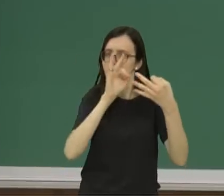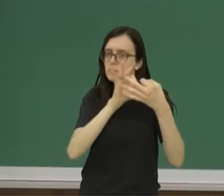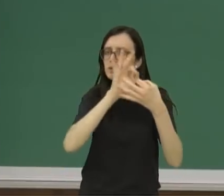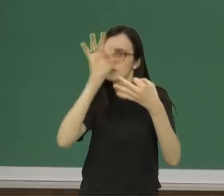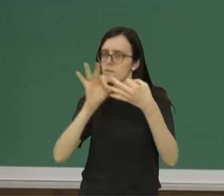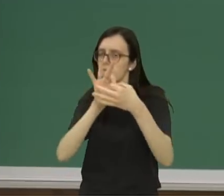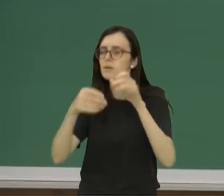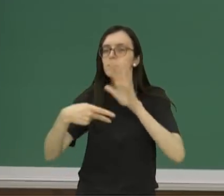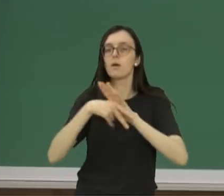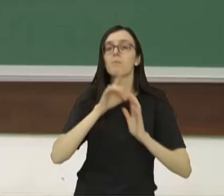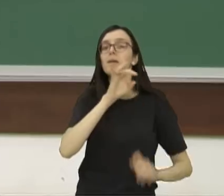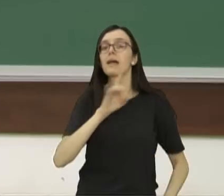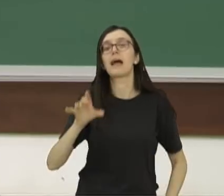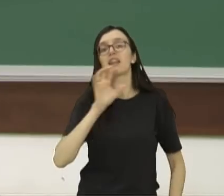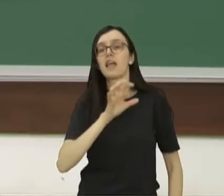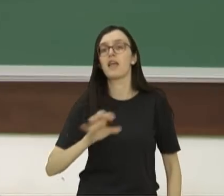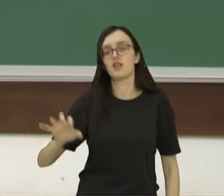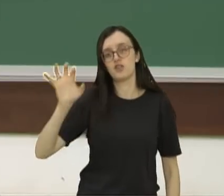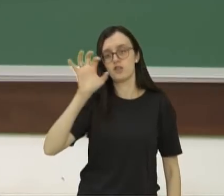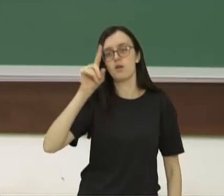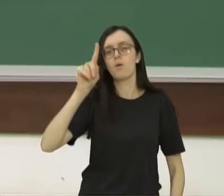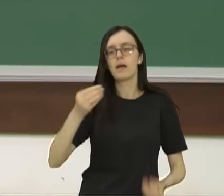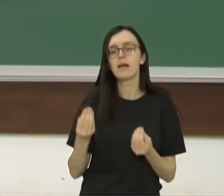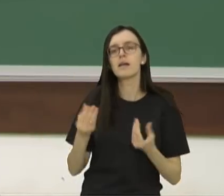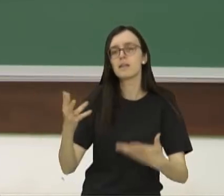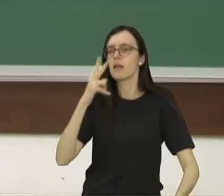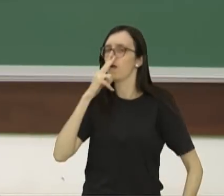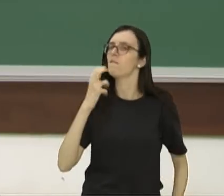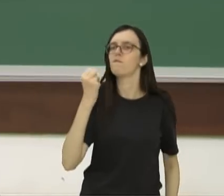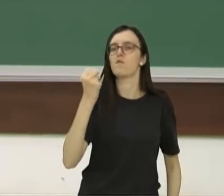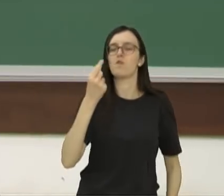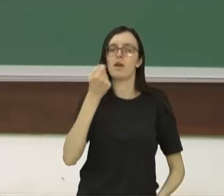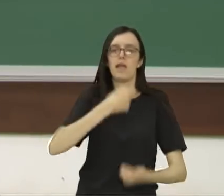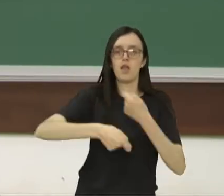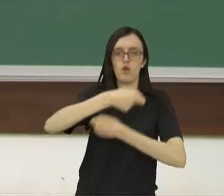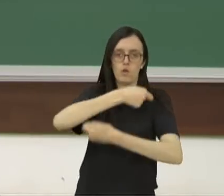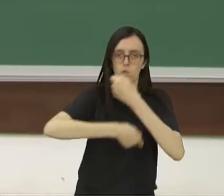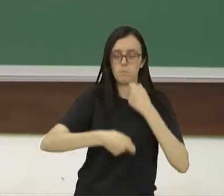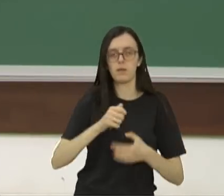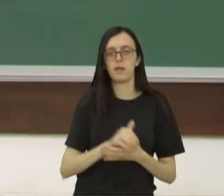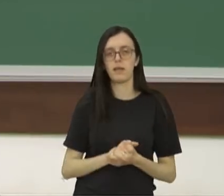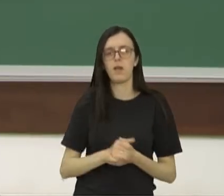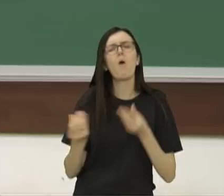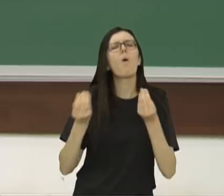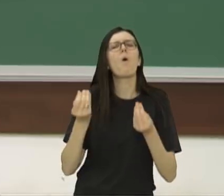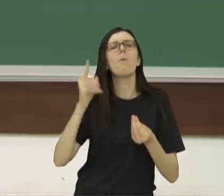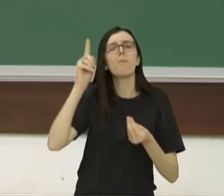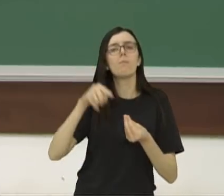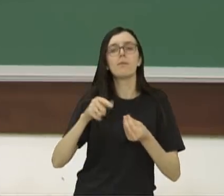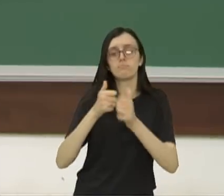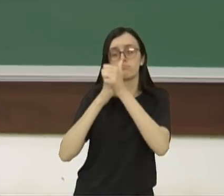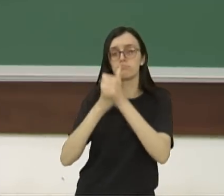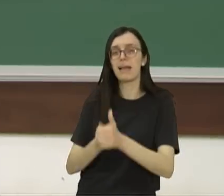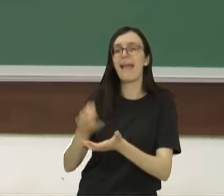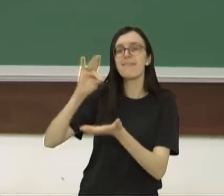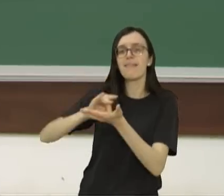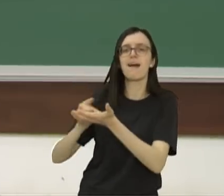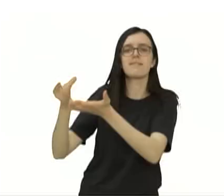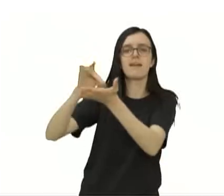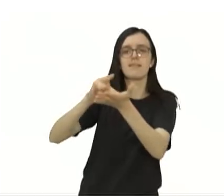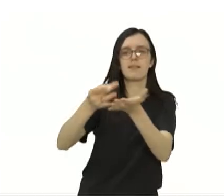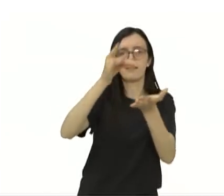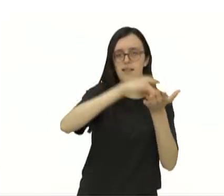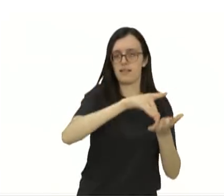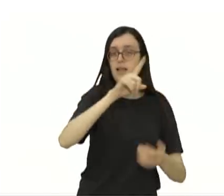cada região. Então, é eu fortalecer essas economias, a partir da realidade deles. Isso são os